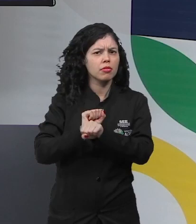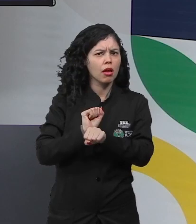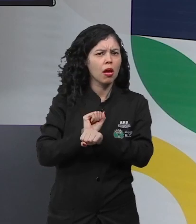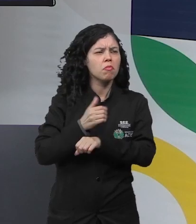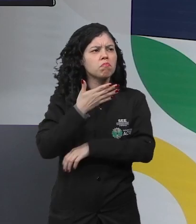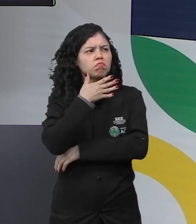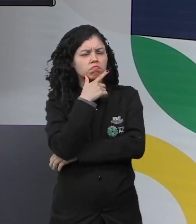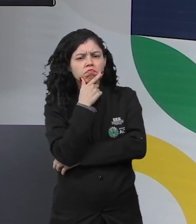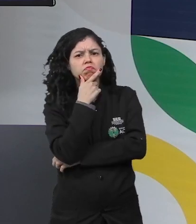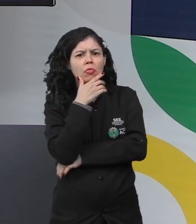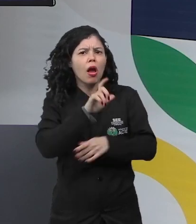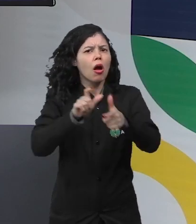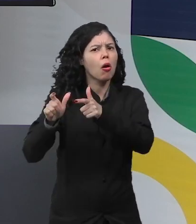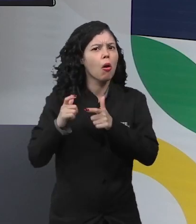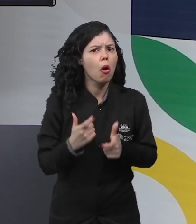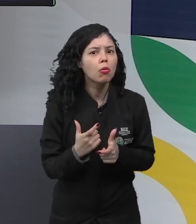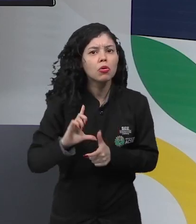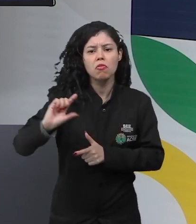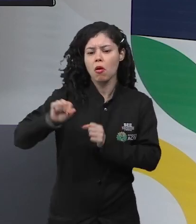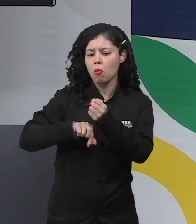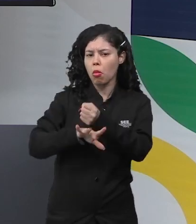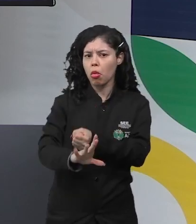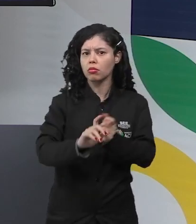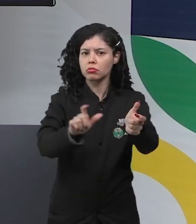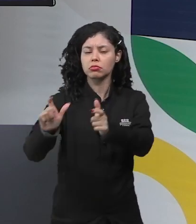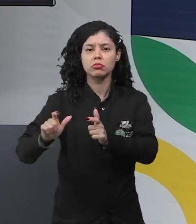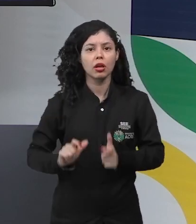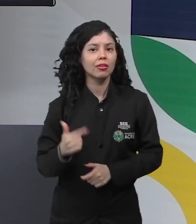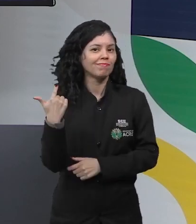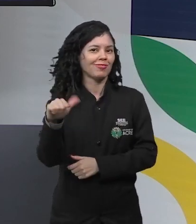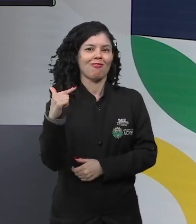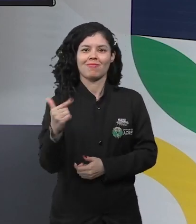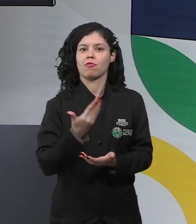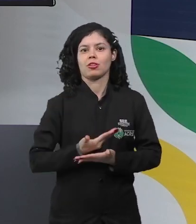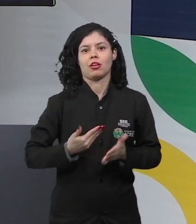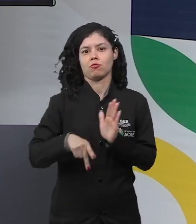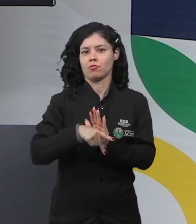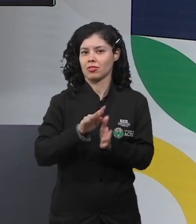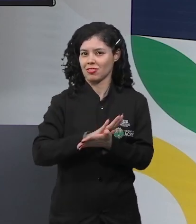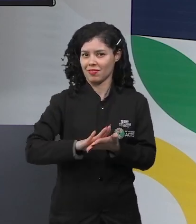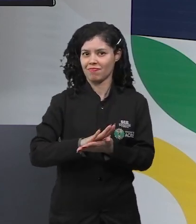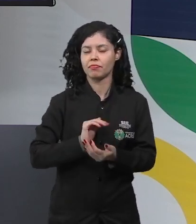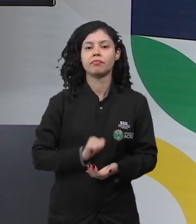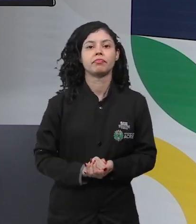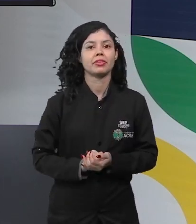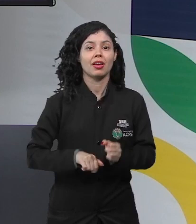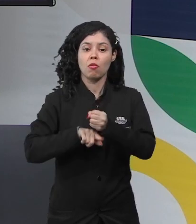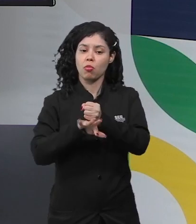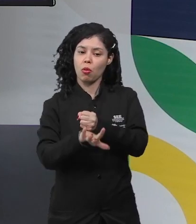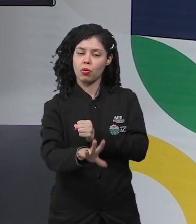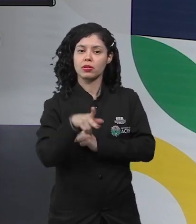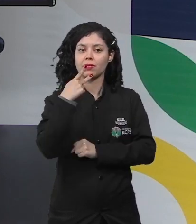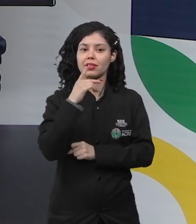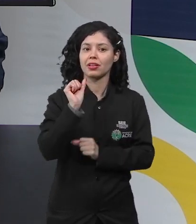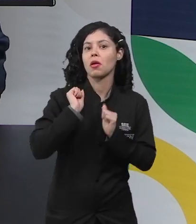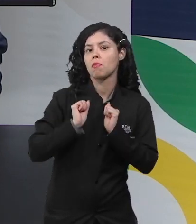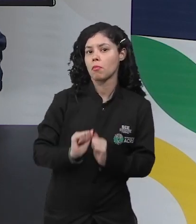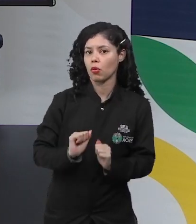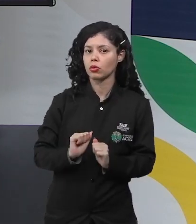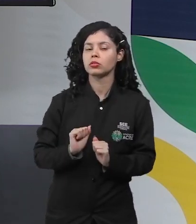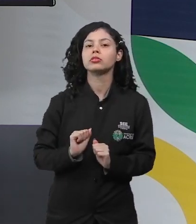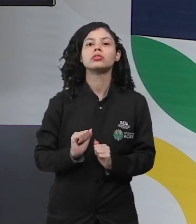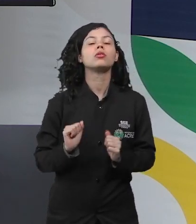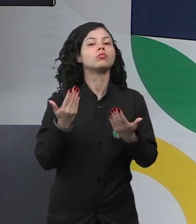que vai o esgoto em locais onde não são tratados? Esse esgoto, se eu te falar que ele pode